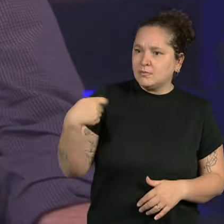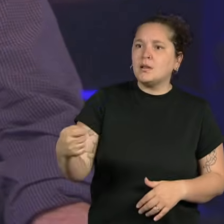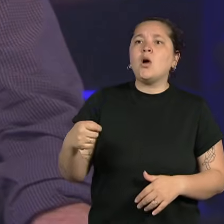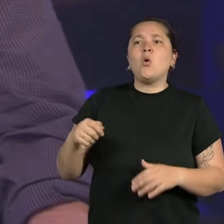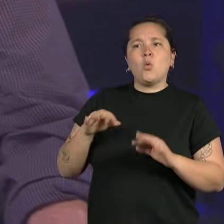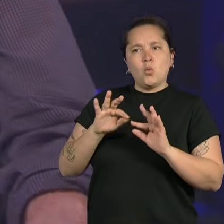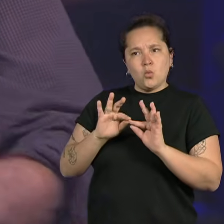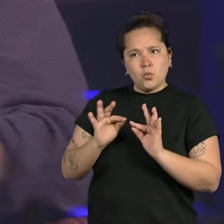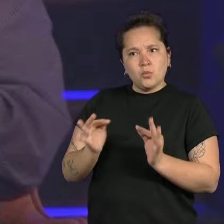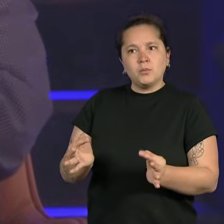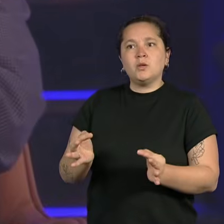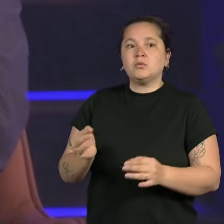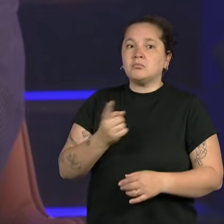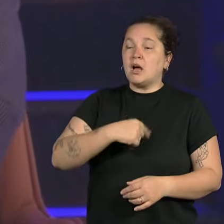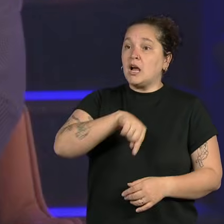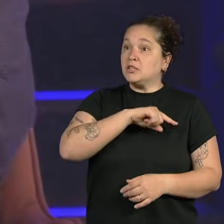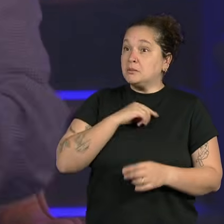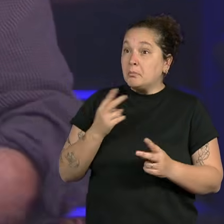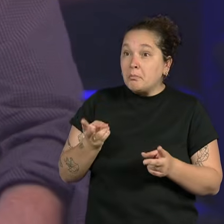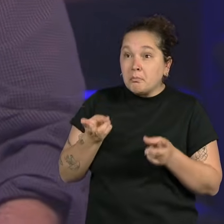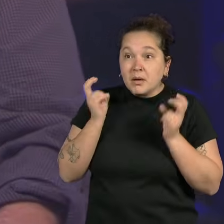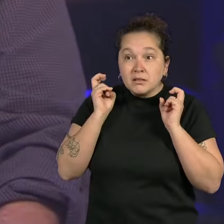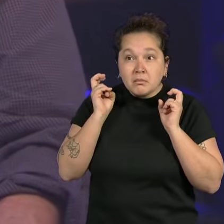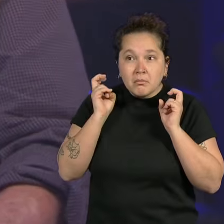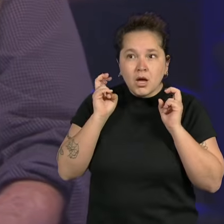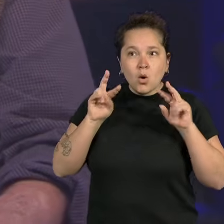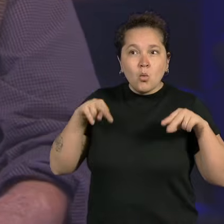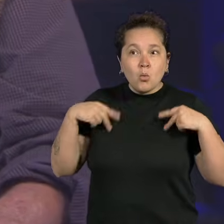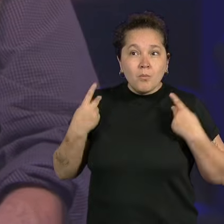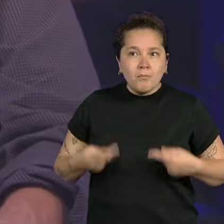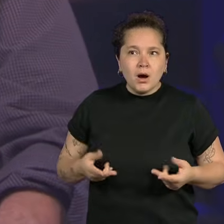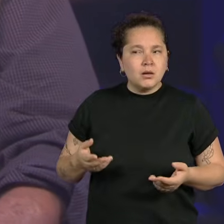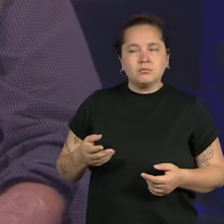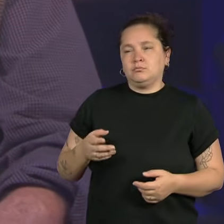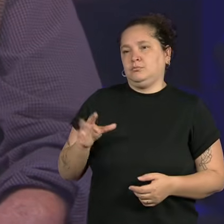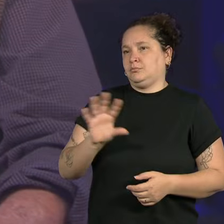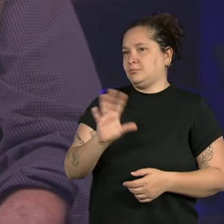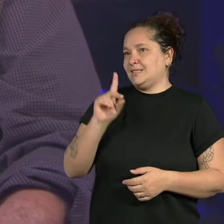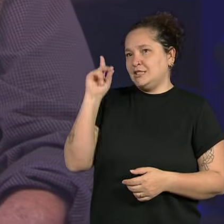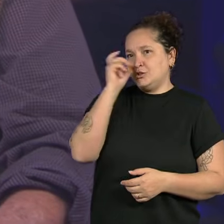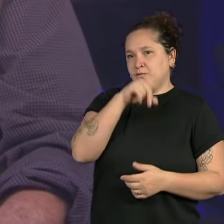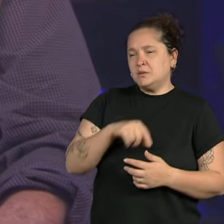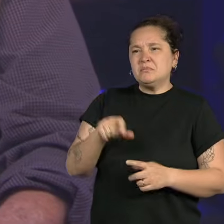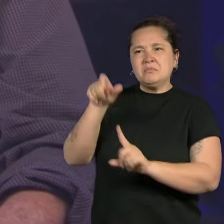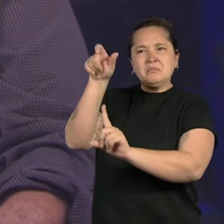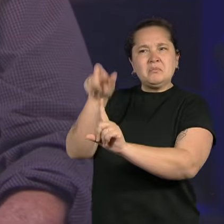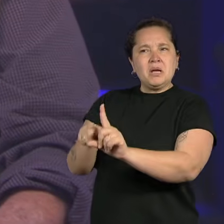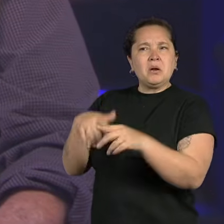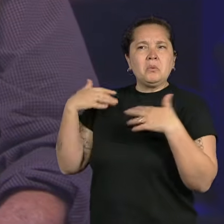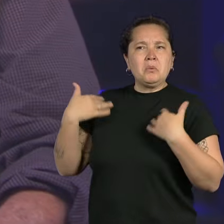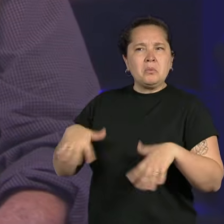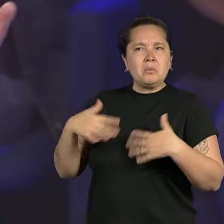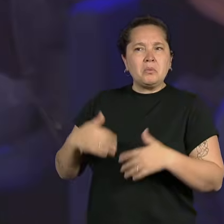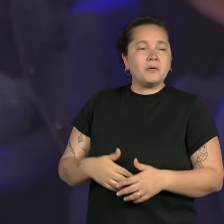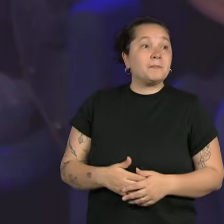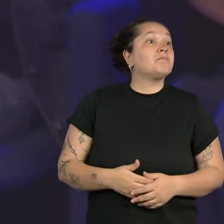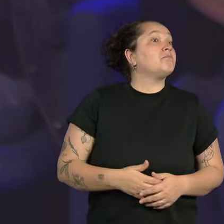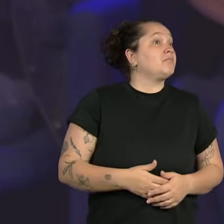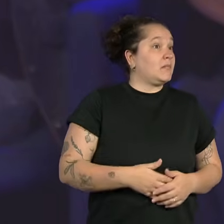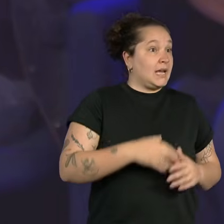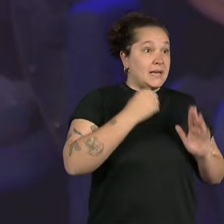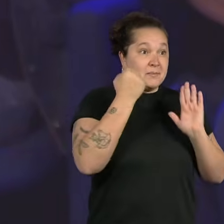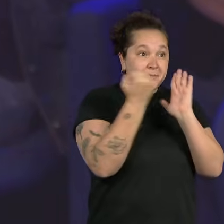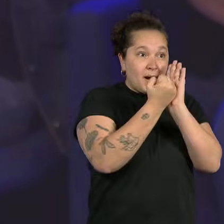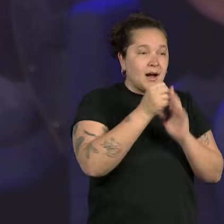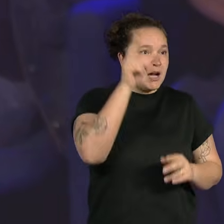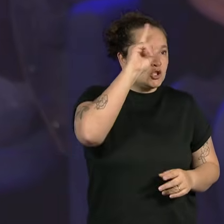difícil da gente perceber no ser humano normal. É um grande personagem, sem dúvida nenhuma. E que acho que marca um pouco a história da igreja, né?